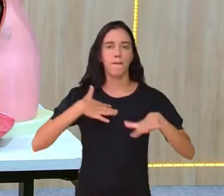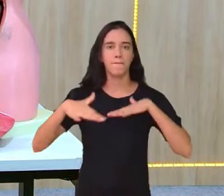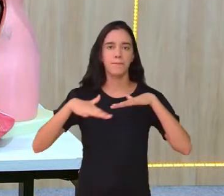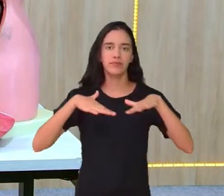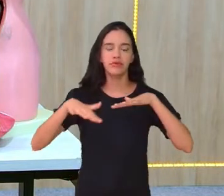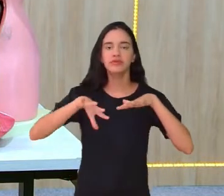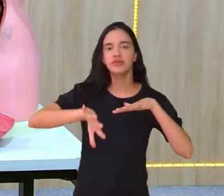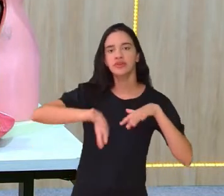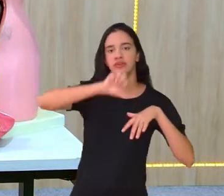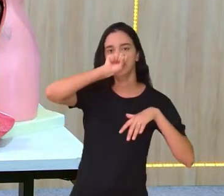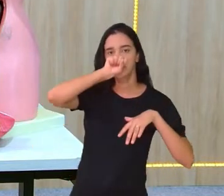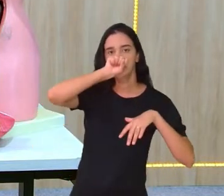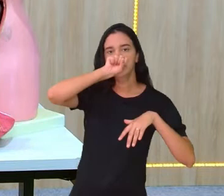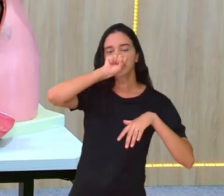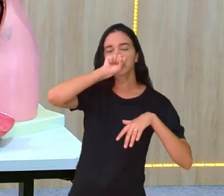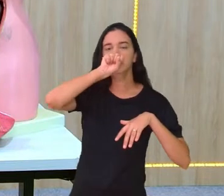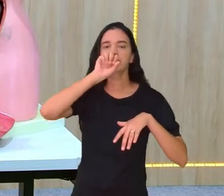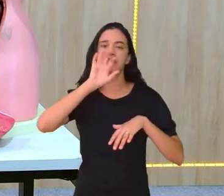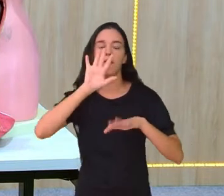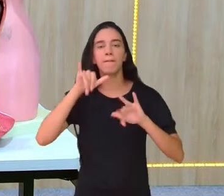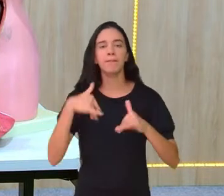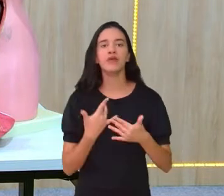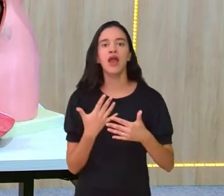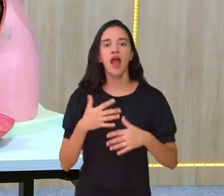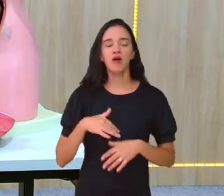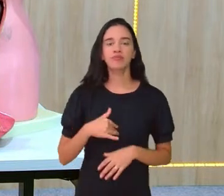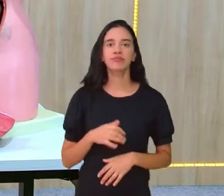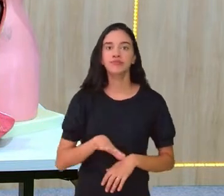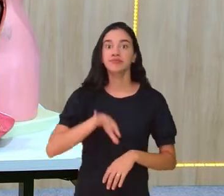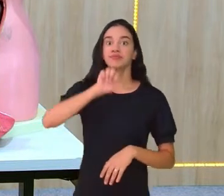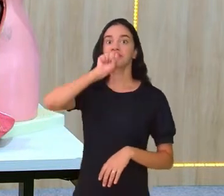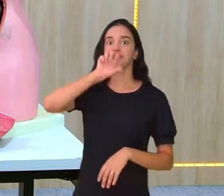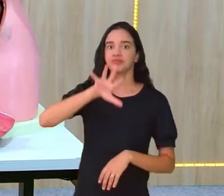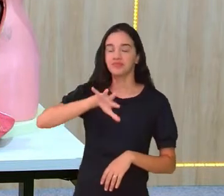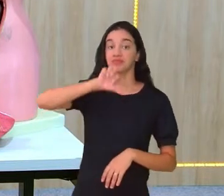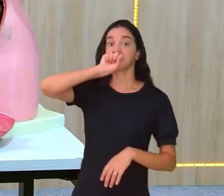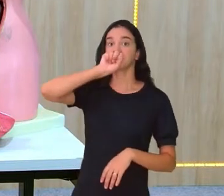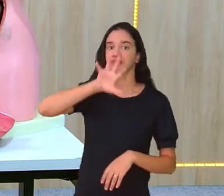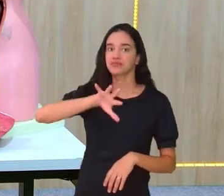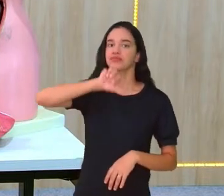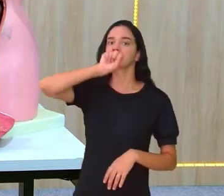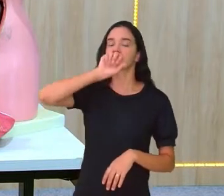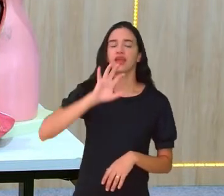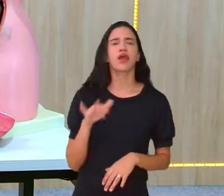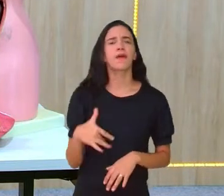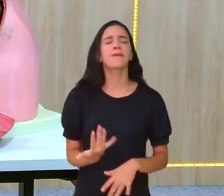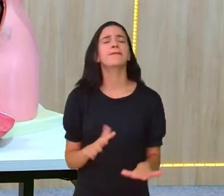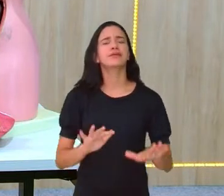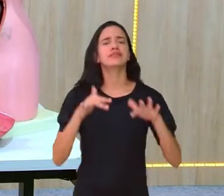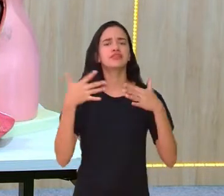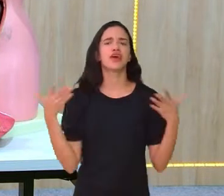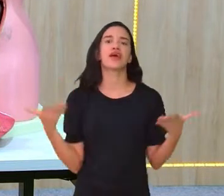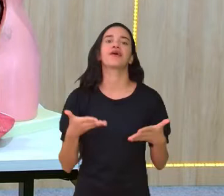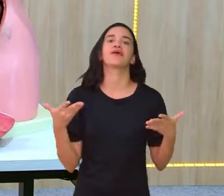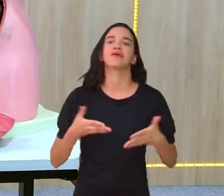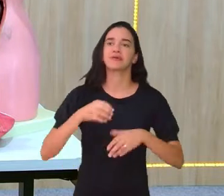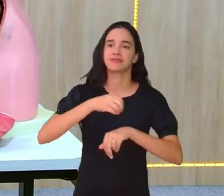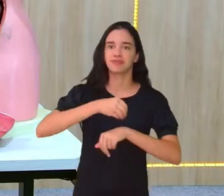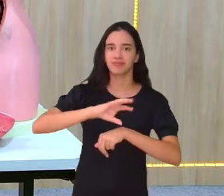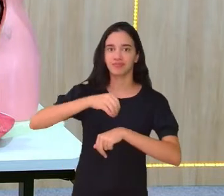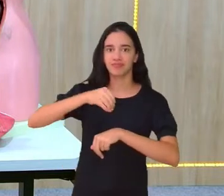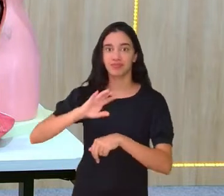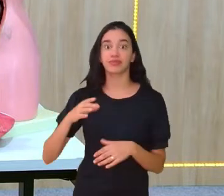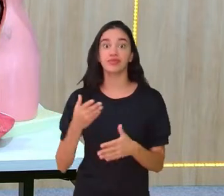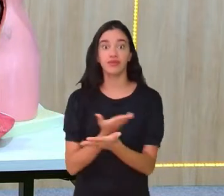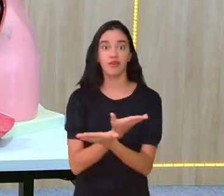aí à respiração. Eu ia ficar cada vez mais ofegante. Então, prestem atenção que a gente agora tem um recadinho aí